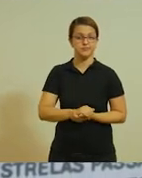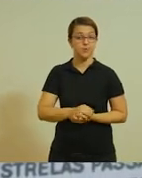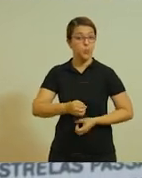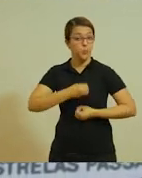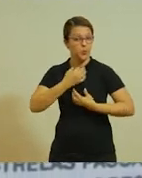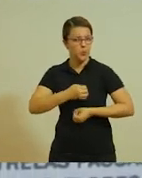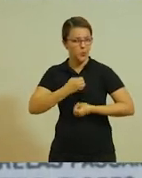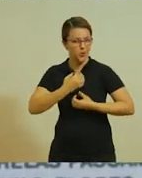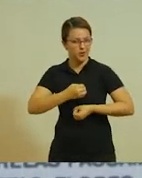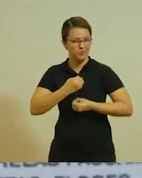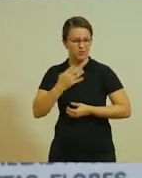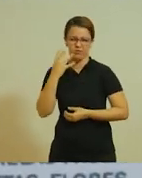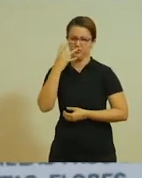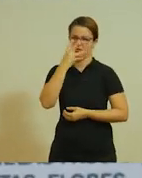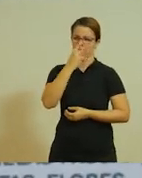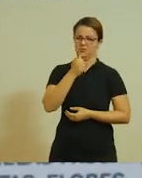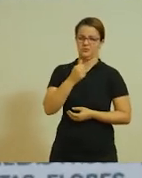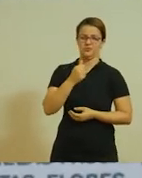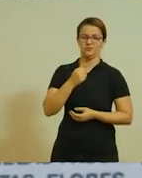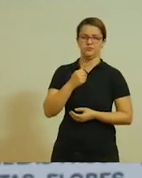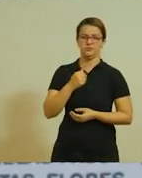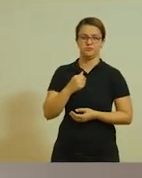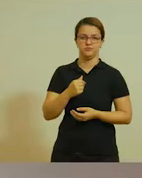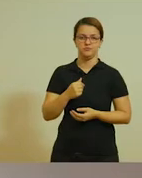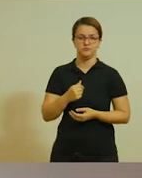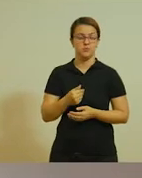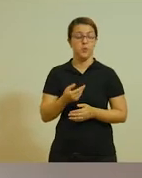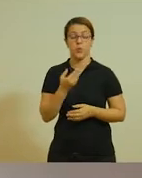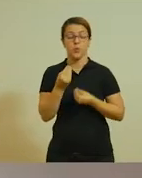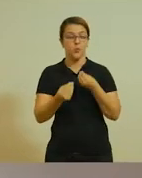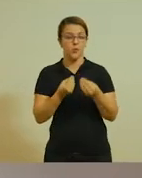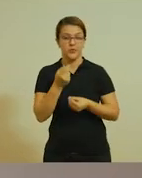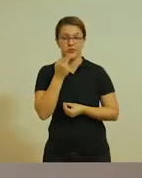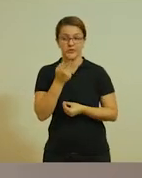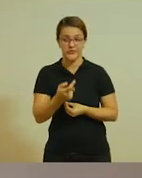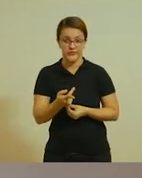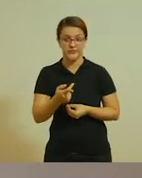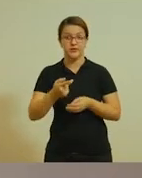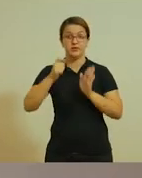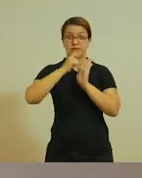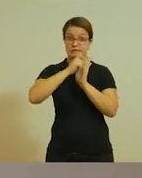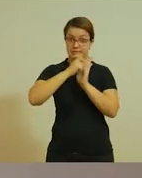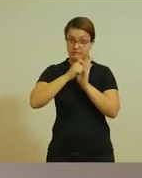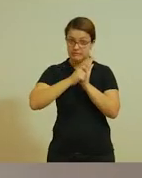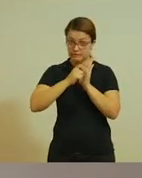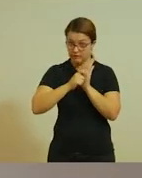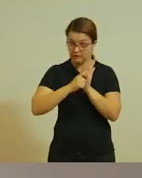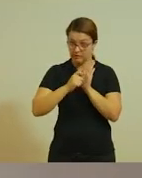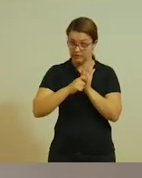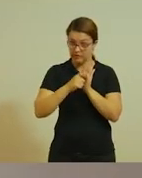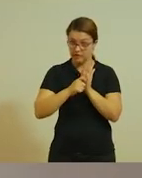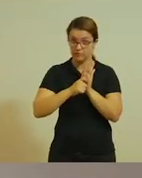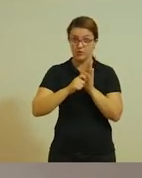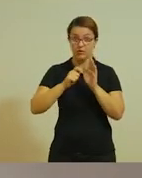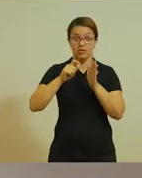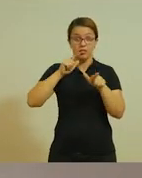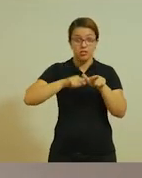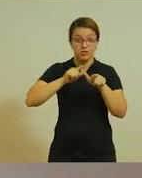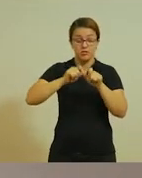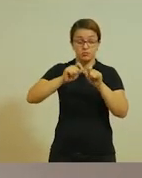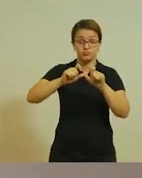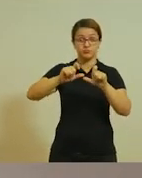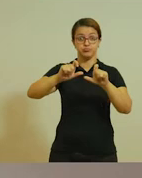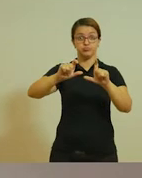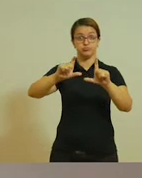trabalhar hoje um poema muito lindo com vocês. E como a gente fala, né? Sempre fala, escreve para criança,